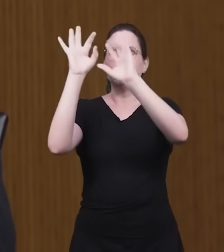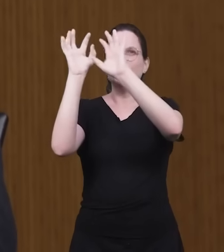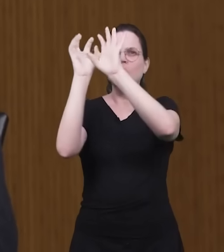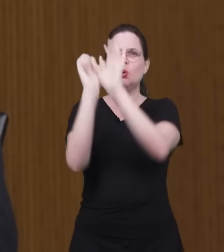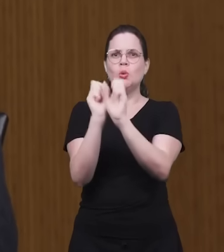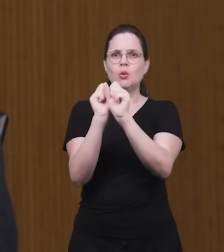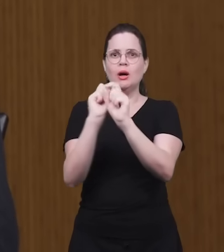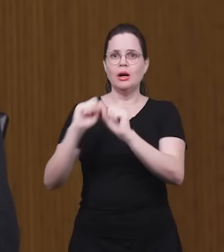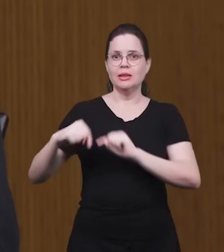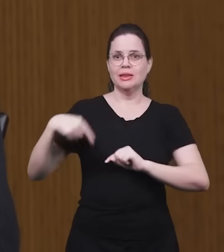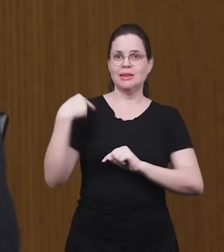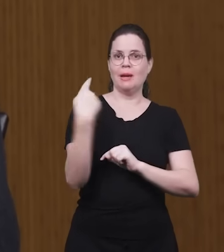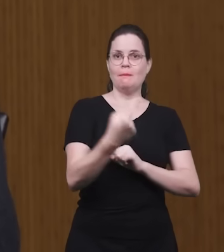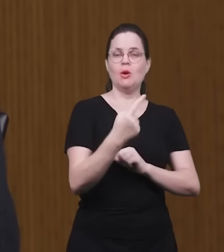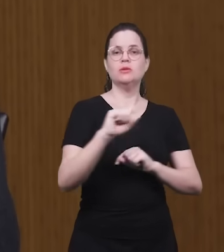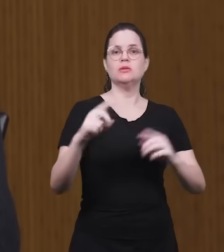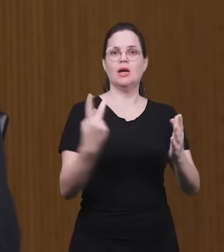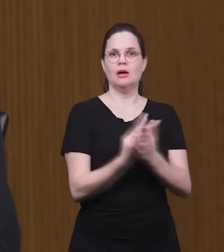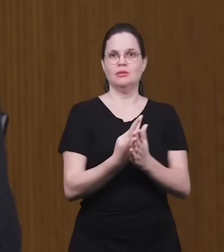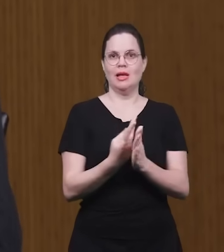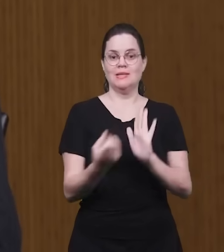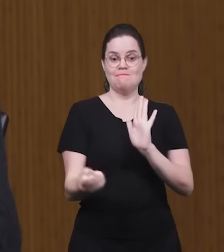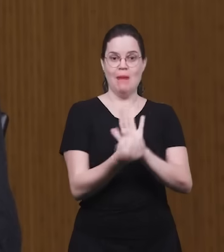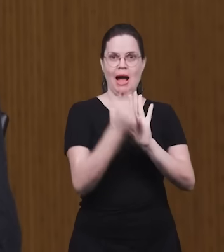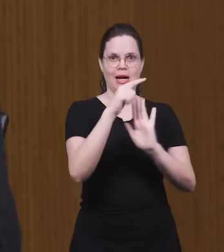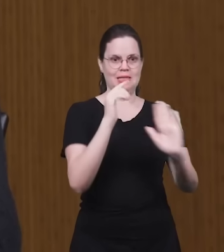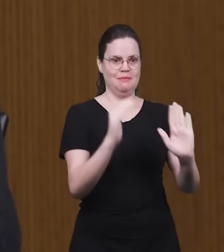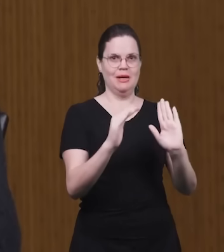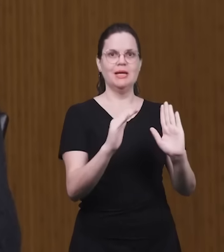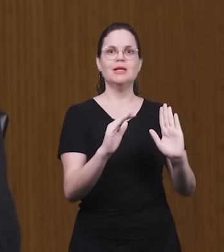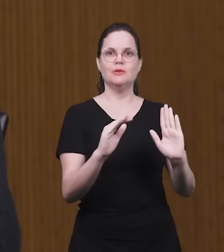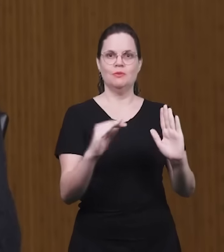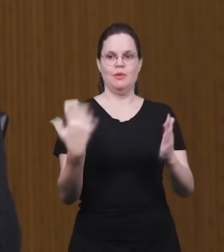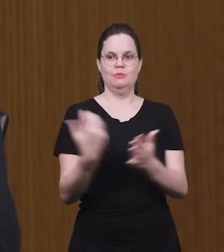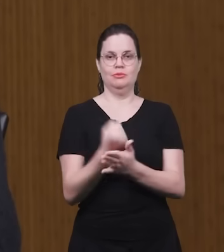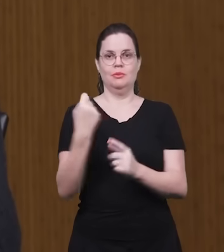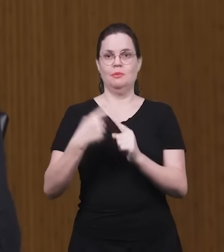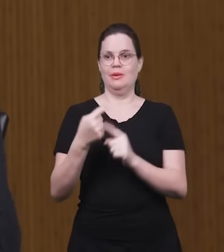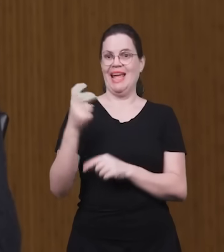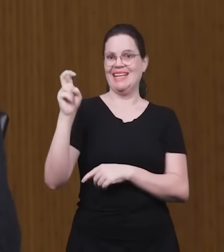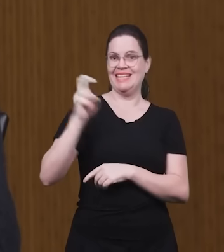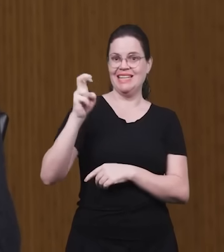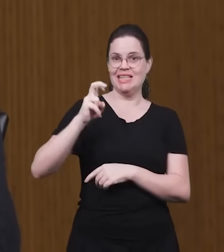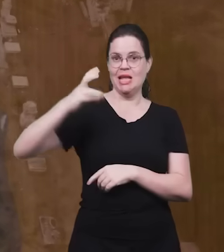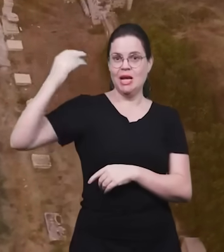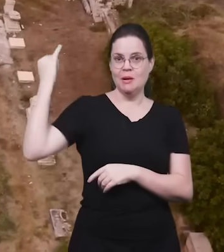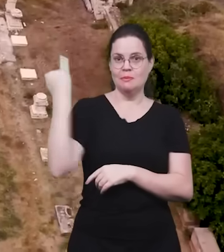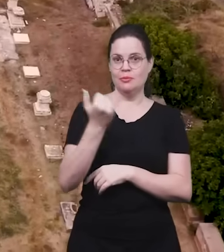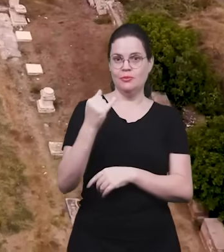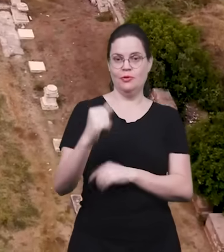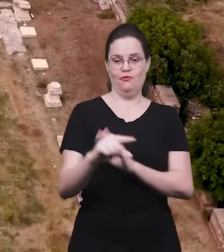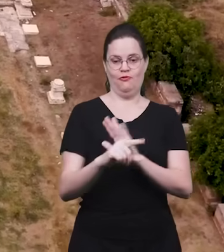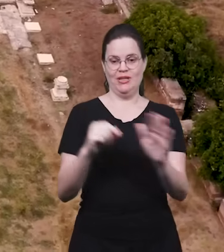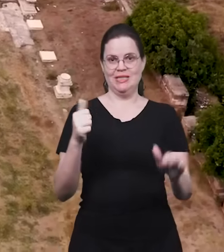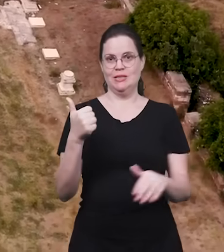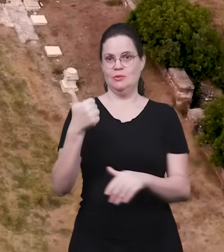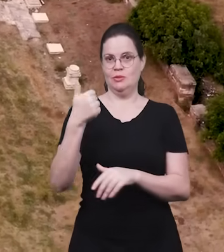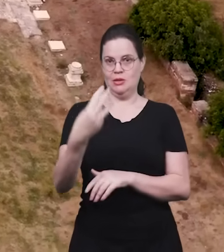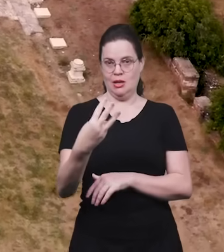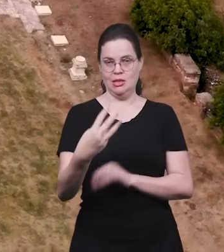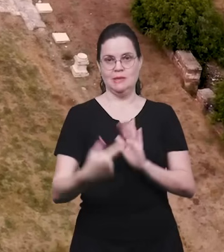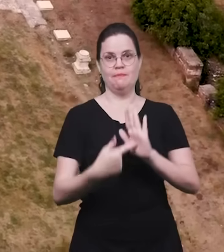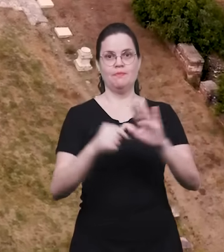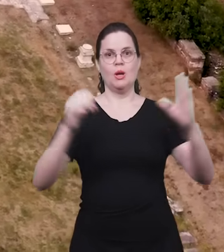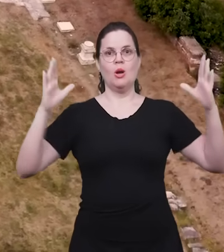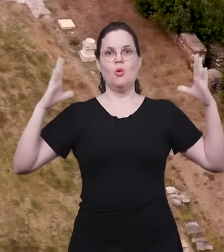toque da trombeta seguinte, a quinta trombeta, o capítulo 2, verso 13, o anjo do Senhor, ele